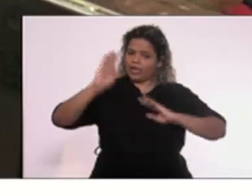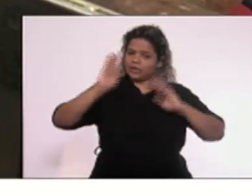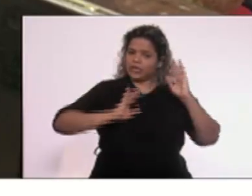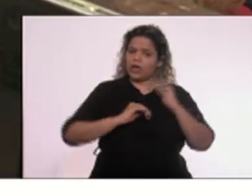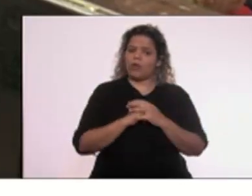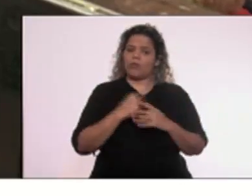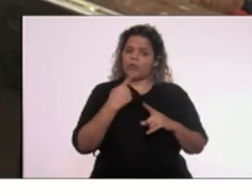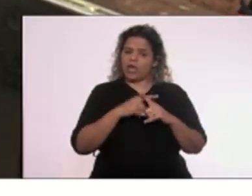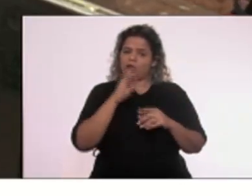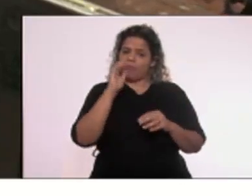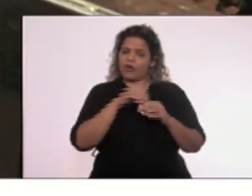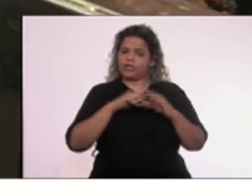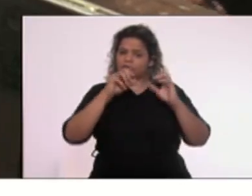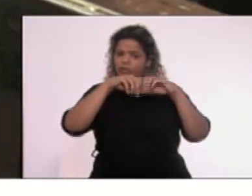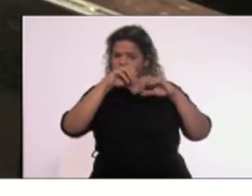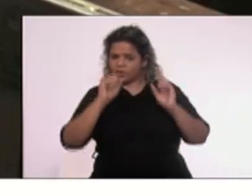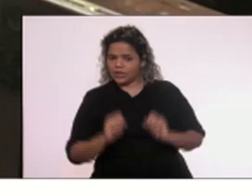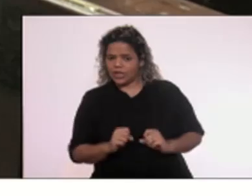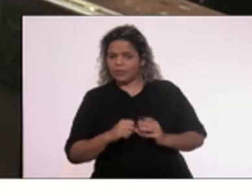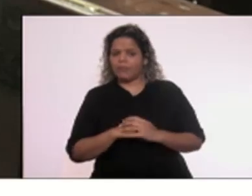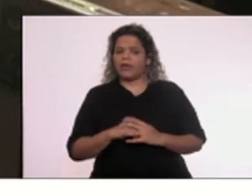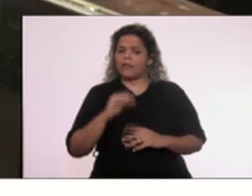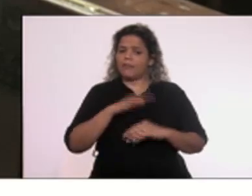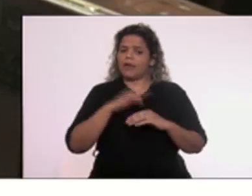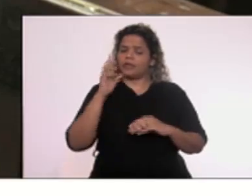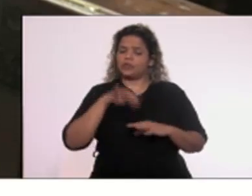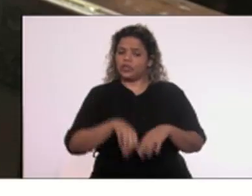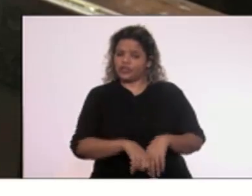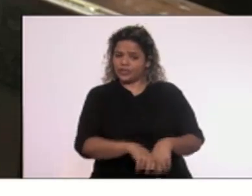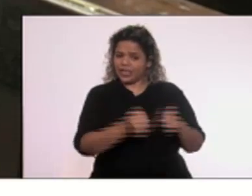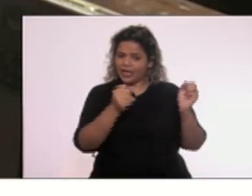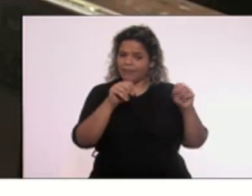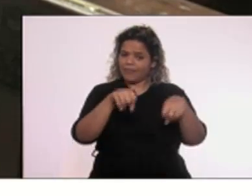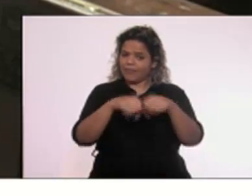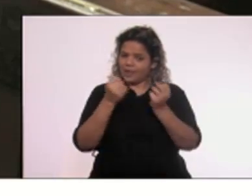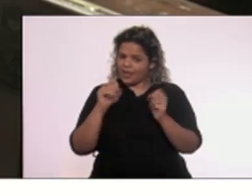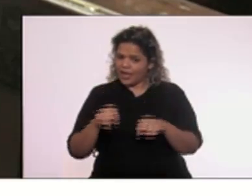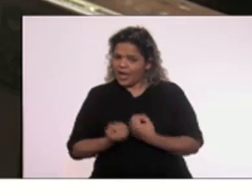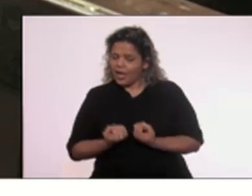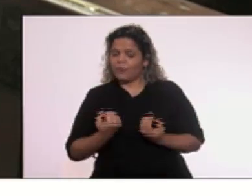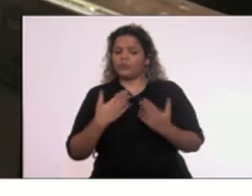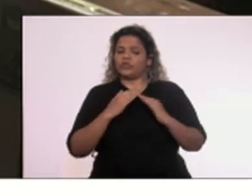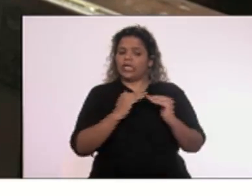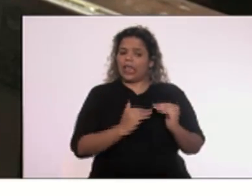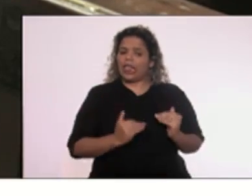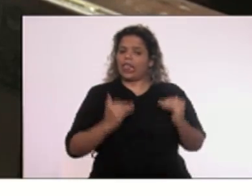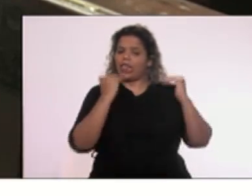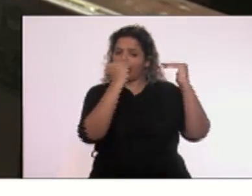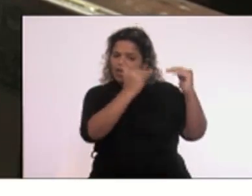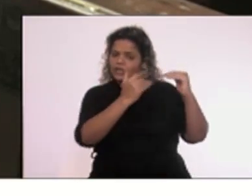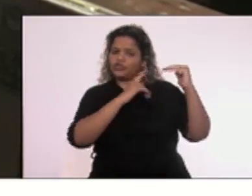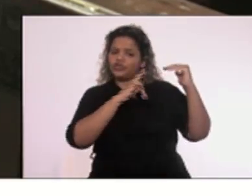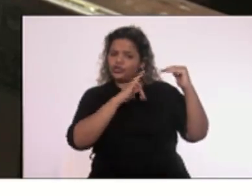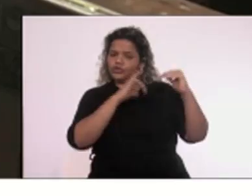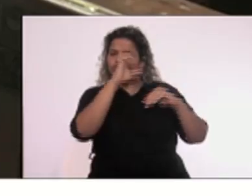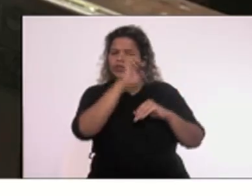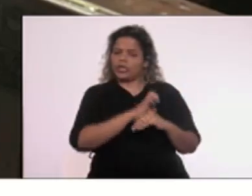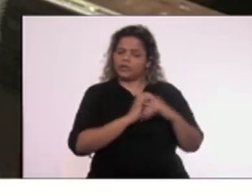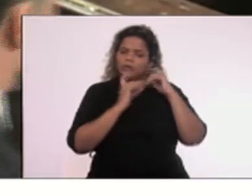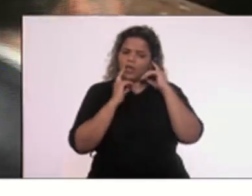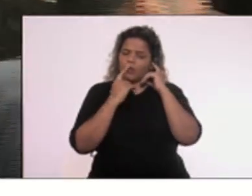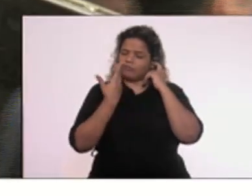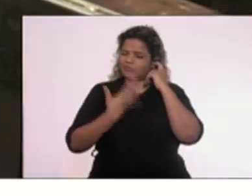rompermos com o sistema e, mais do que isso, nós quebramos oligarquias que existem nesse Estado. Então, repudio